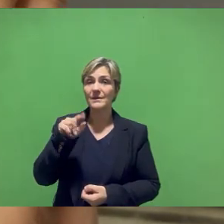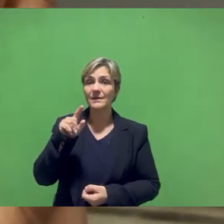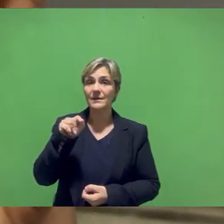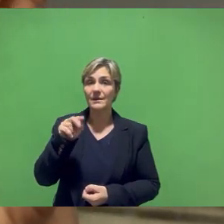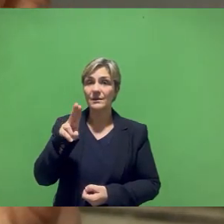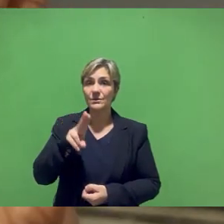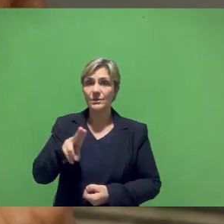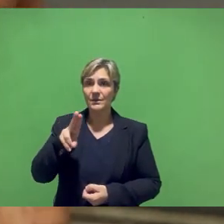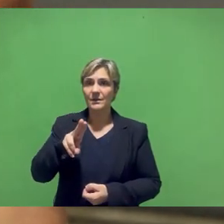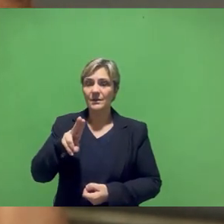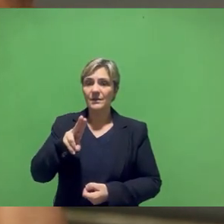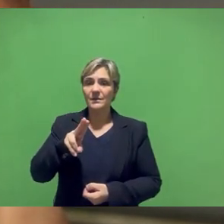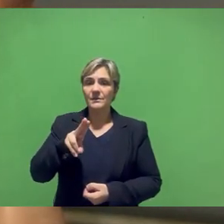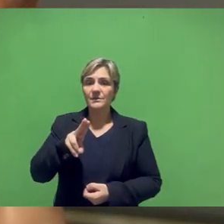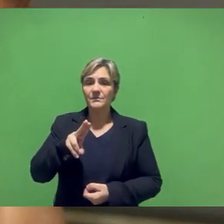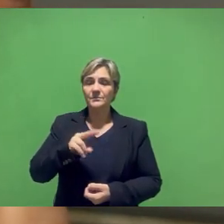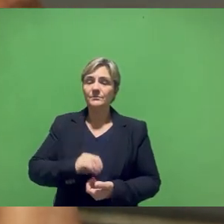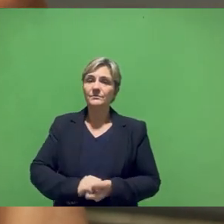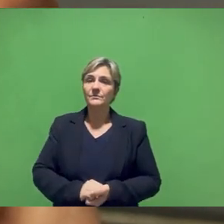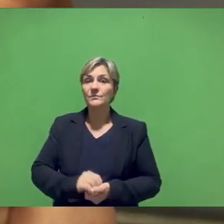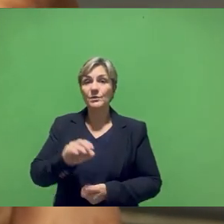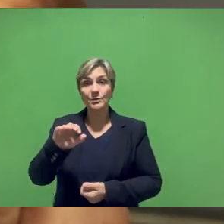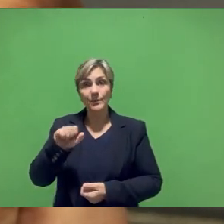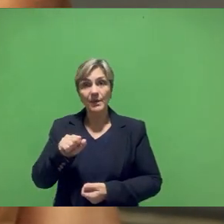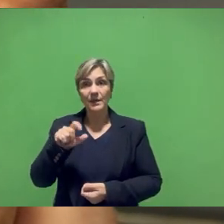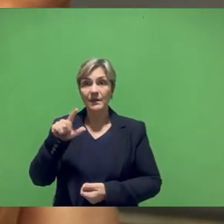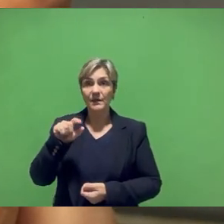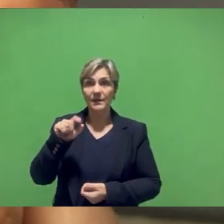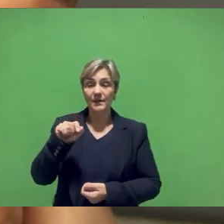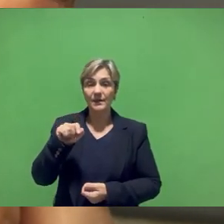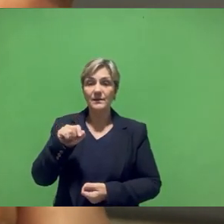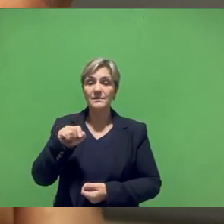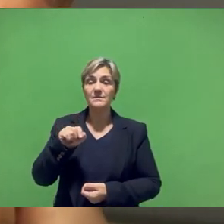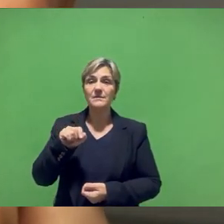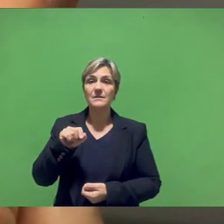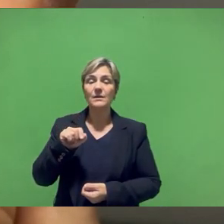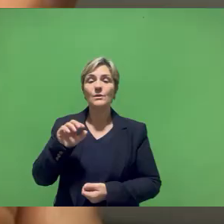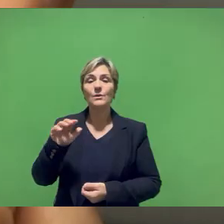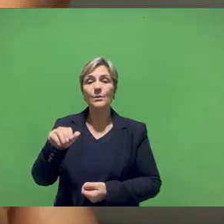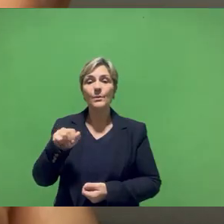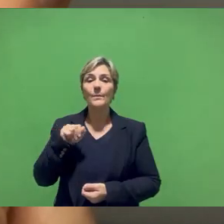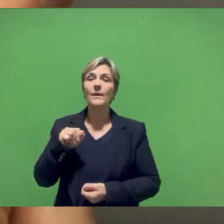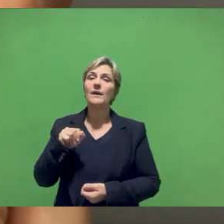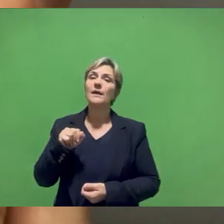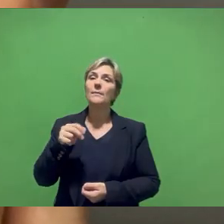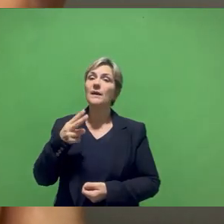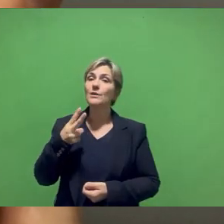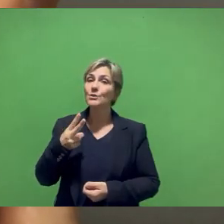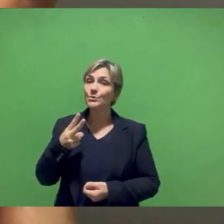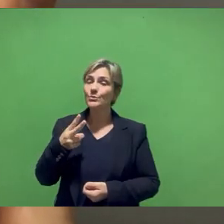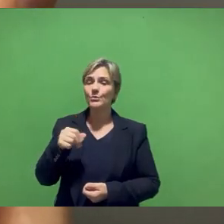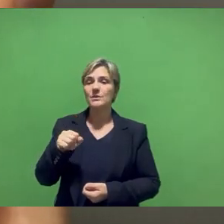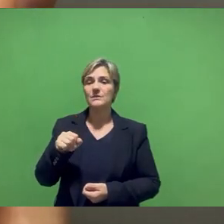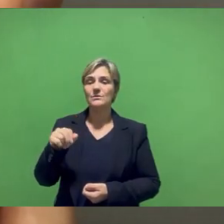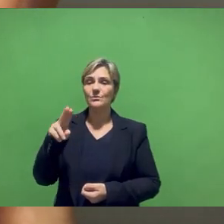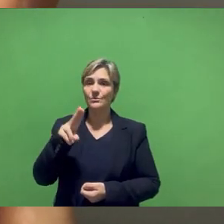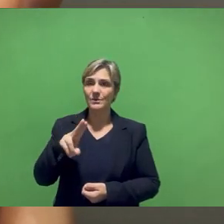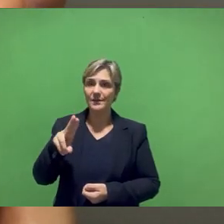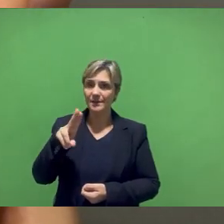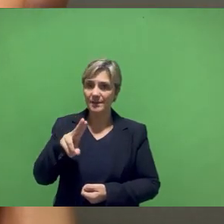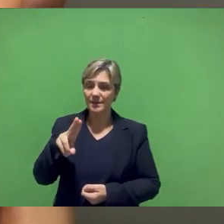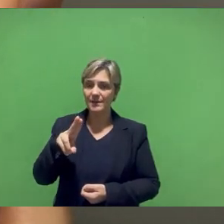10 unidades, tá? Aí, em vez de pegar 10, a gente pega mais duas